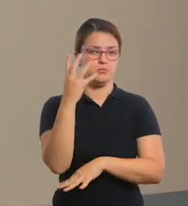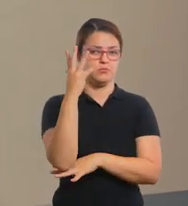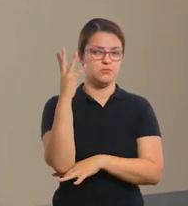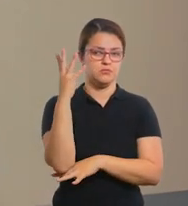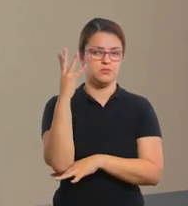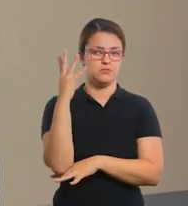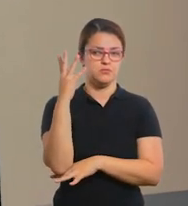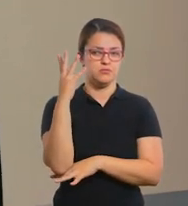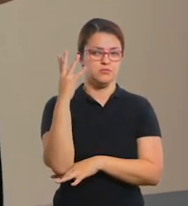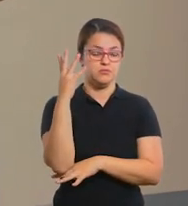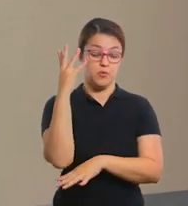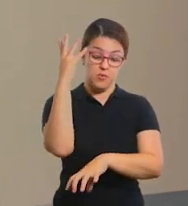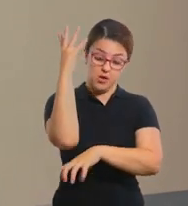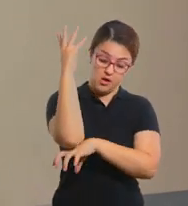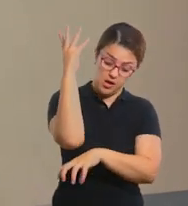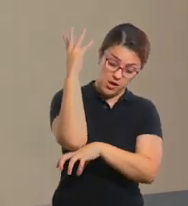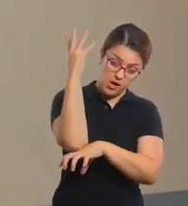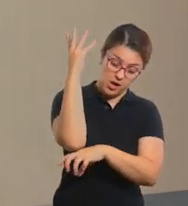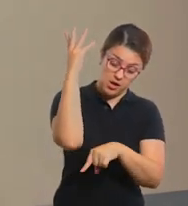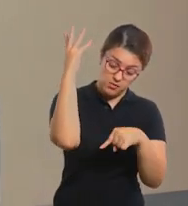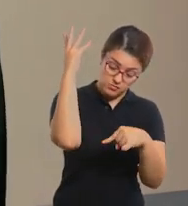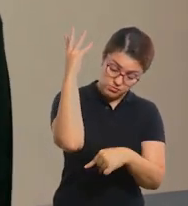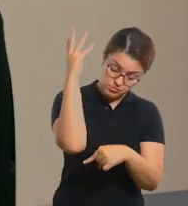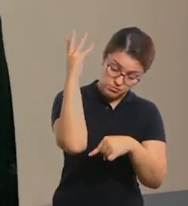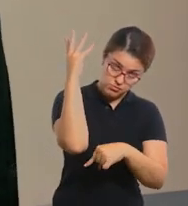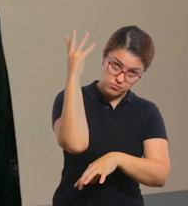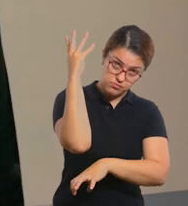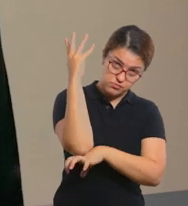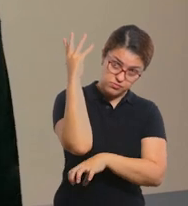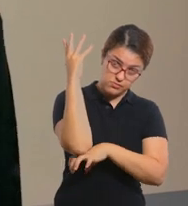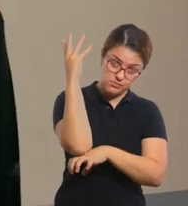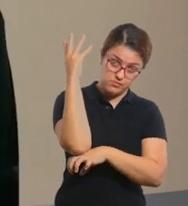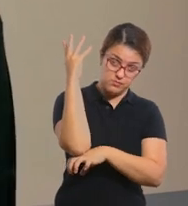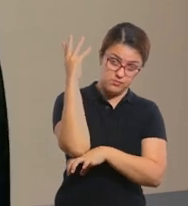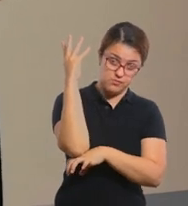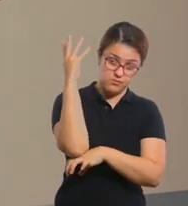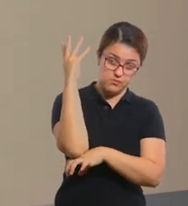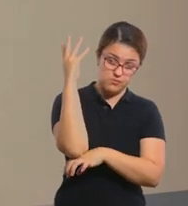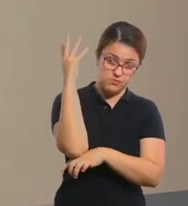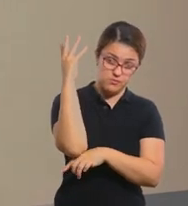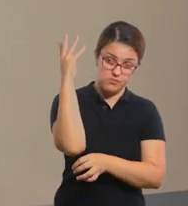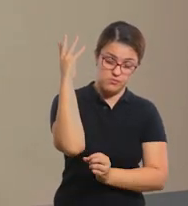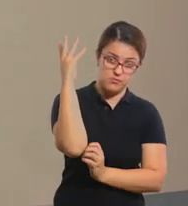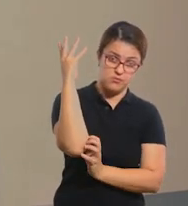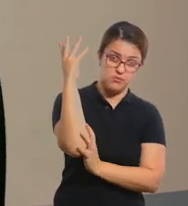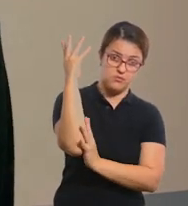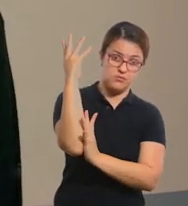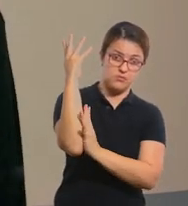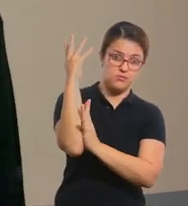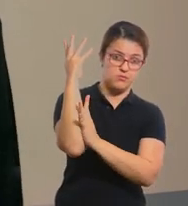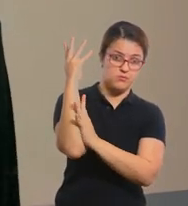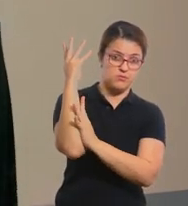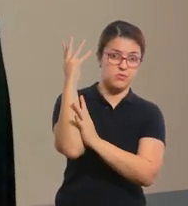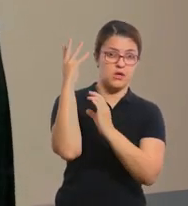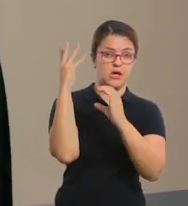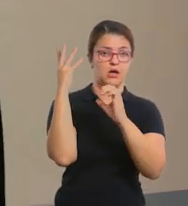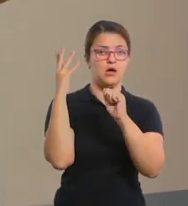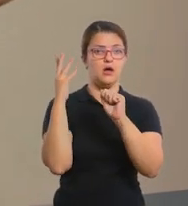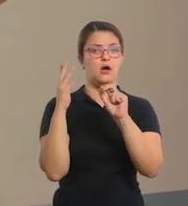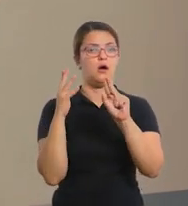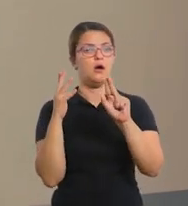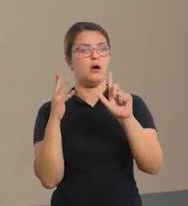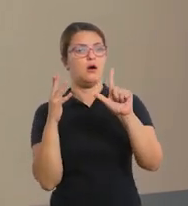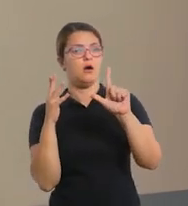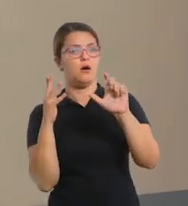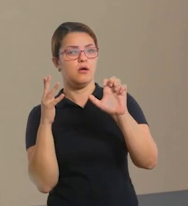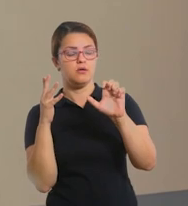de uma planta vocês vão ler sobre a raiz que fica bem aqui embaixo o caule ou tronco